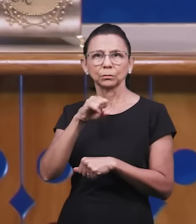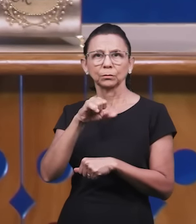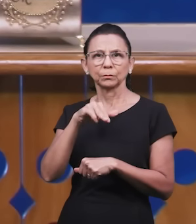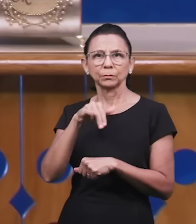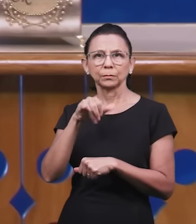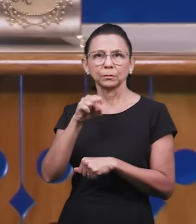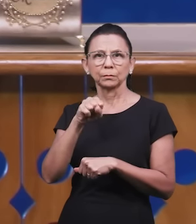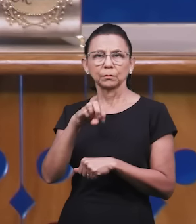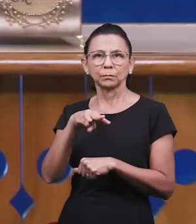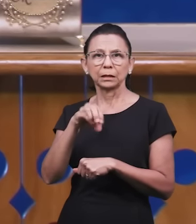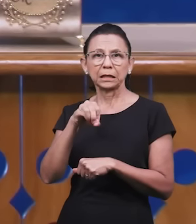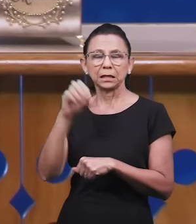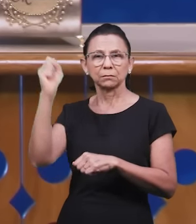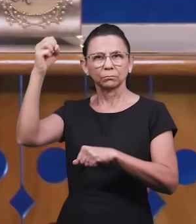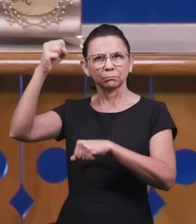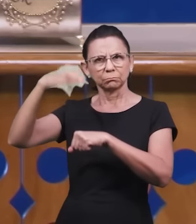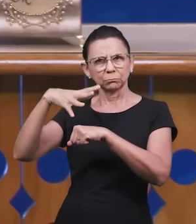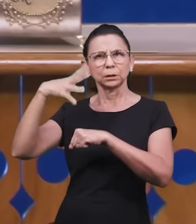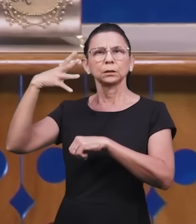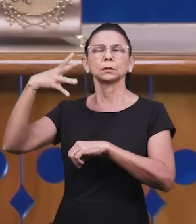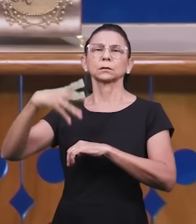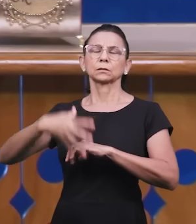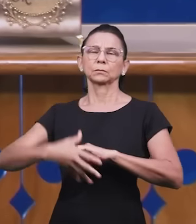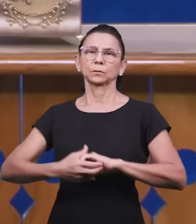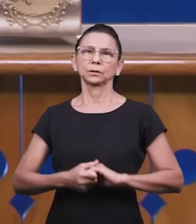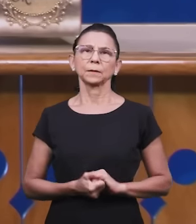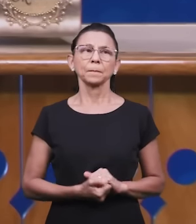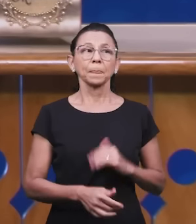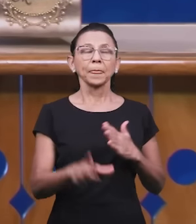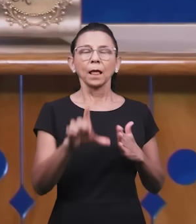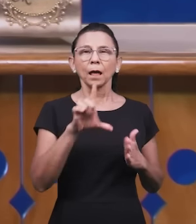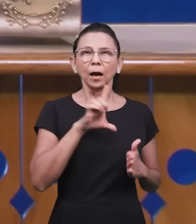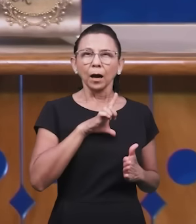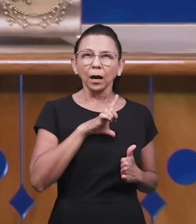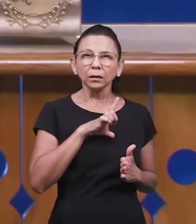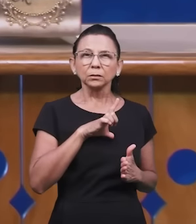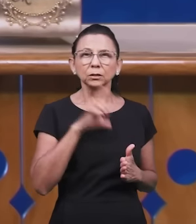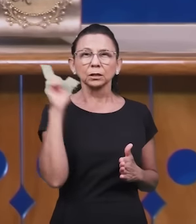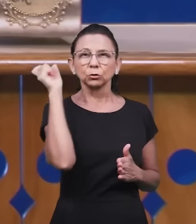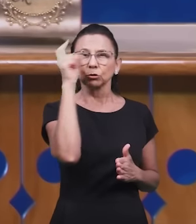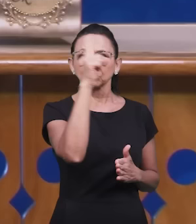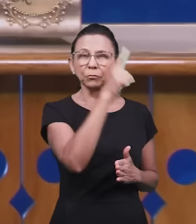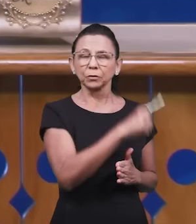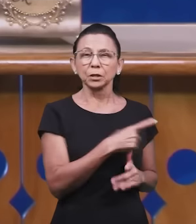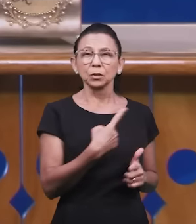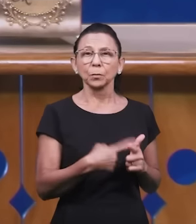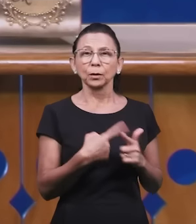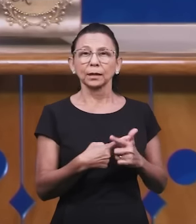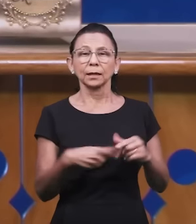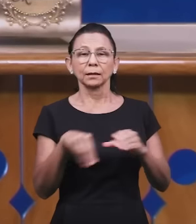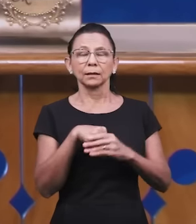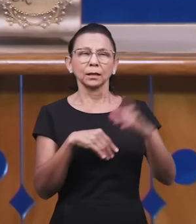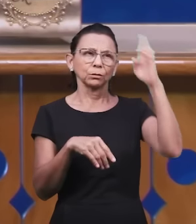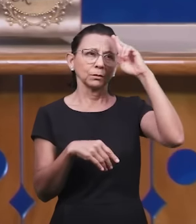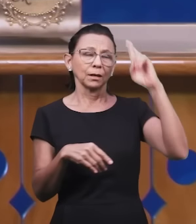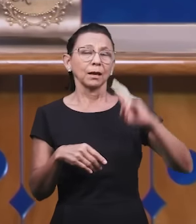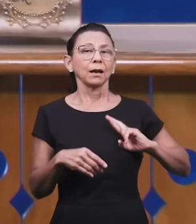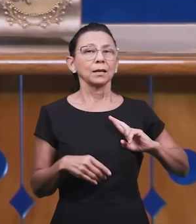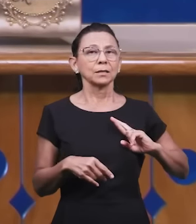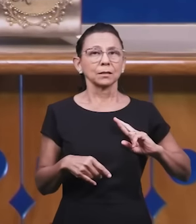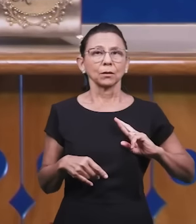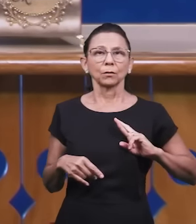mudado. Aquilo que eram trevas eram por conta da razão. Mas a luz que veio aqui na filosofia moderna, iniciando lá no